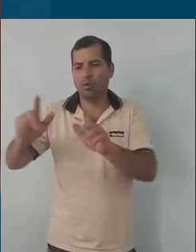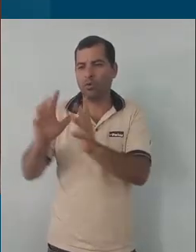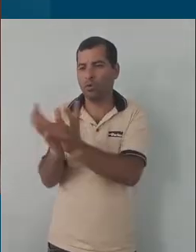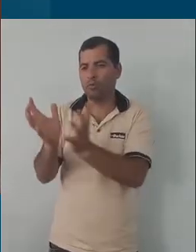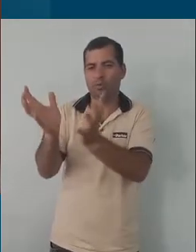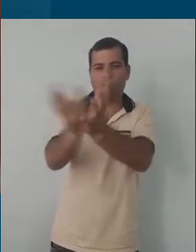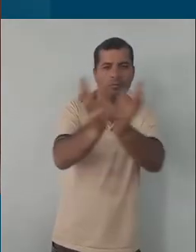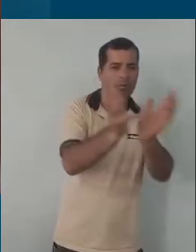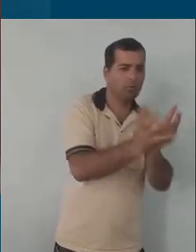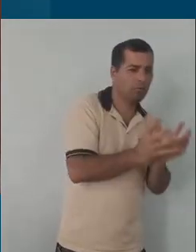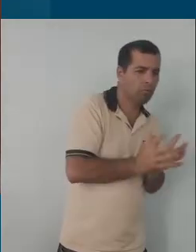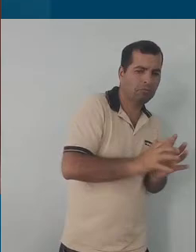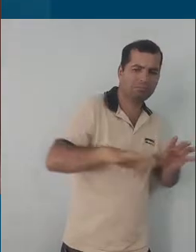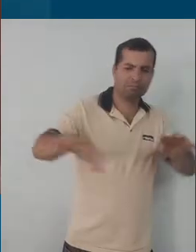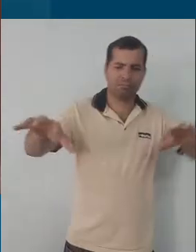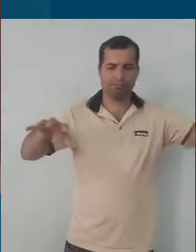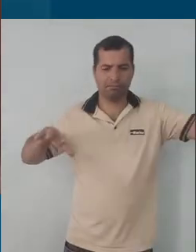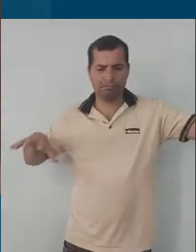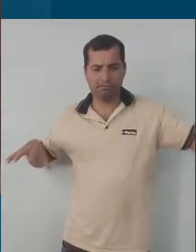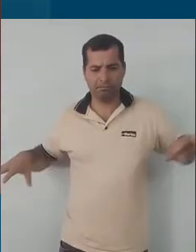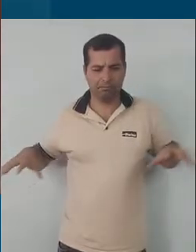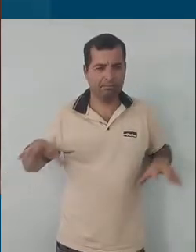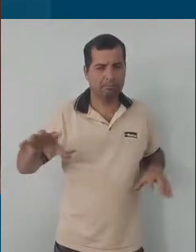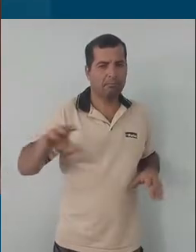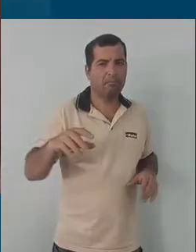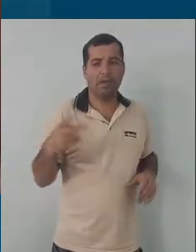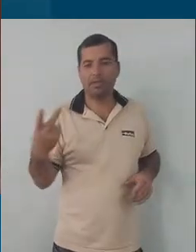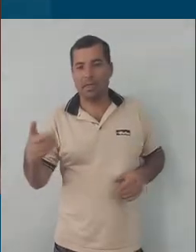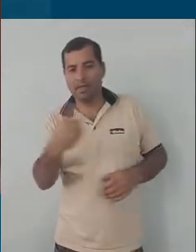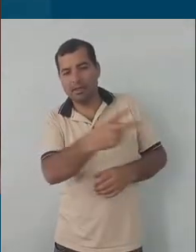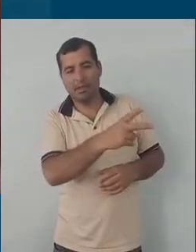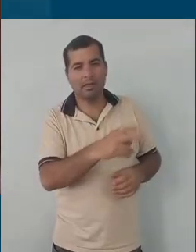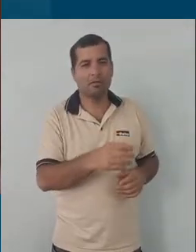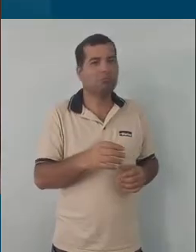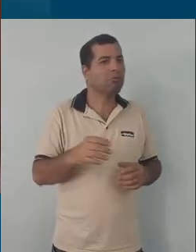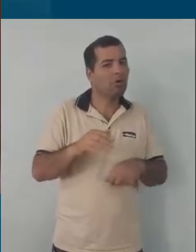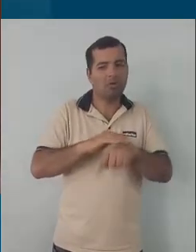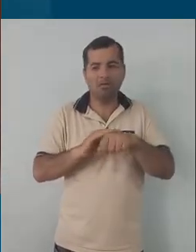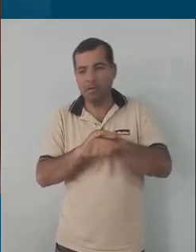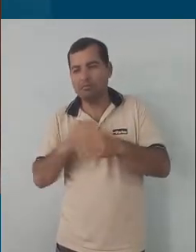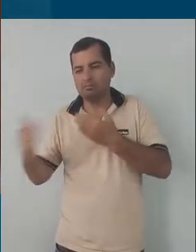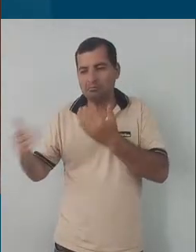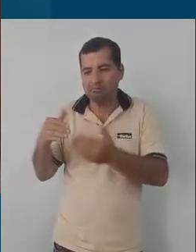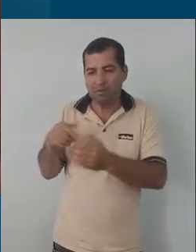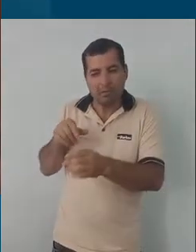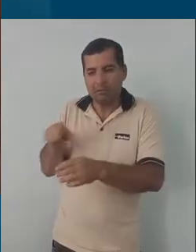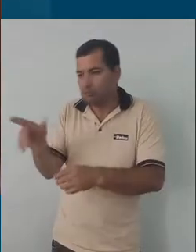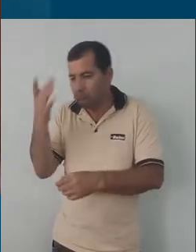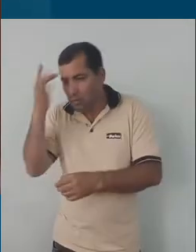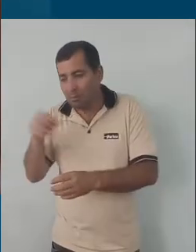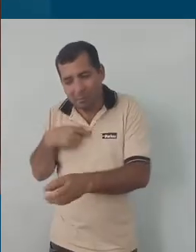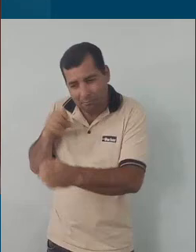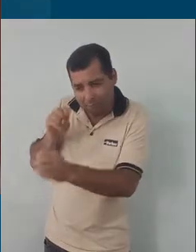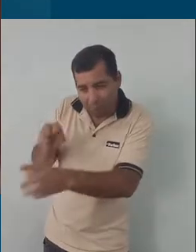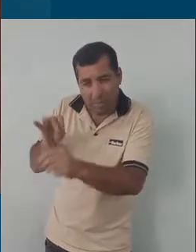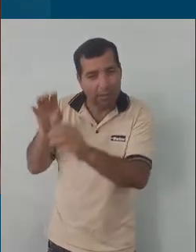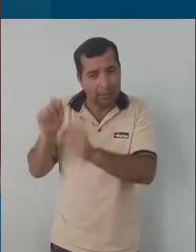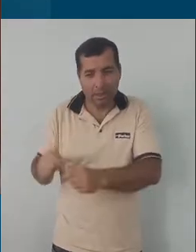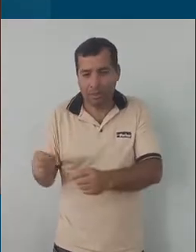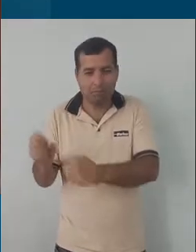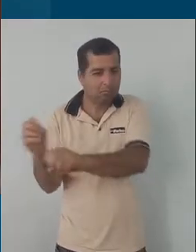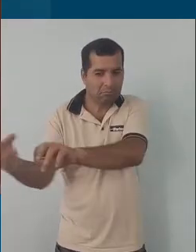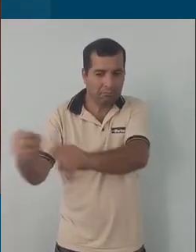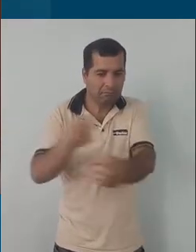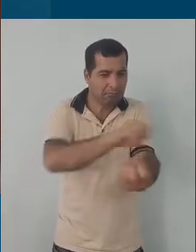elas vão trocar informações entre si, o que sabe mais vai ensinar o que sabe menos, e ambos vão se